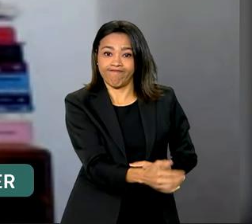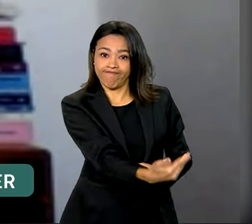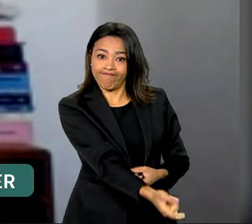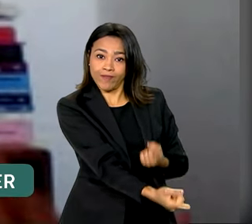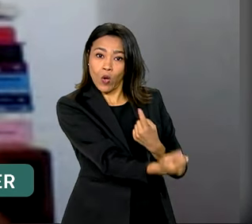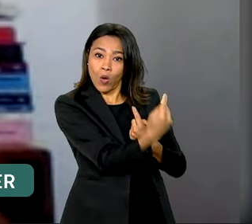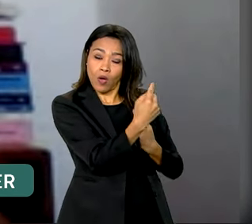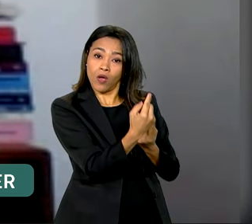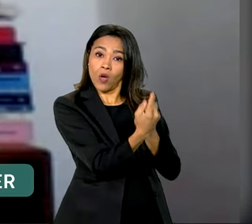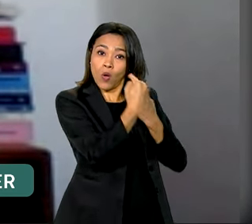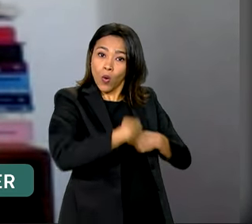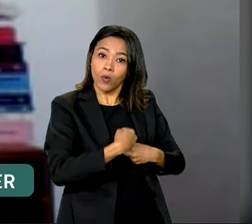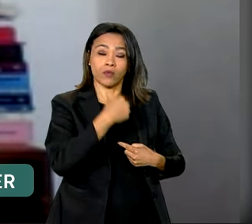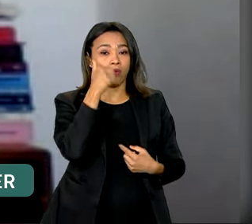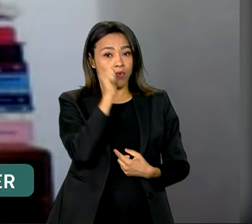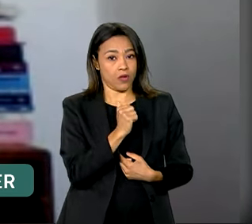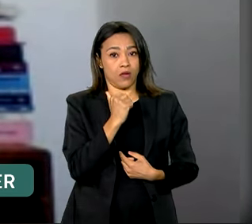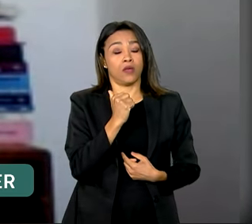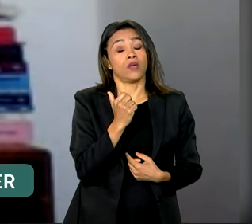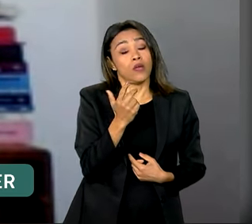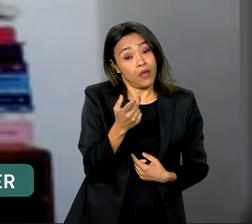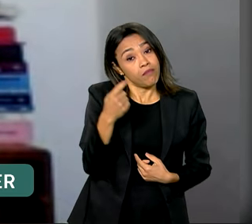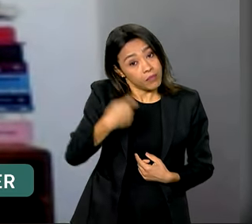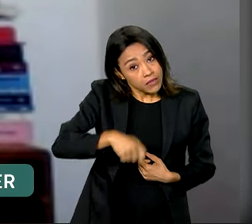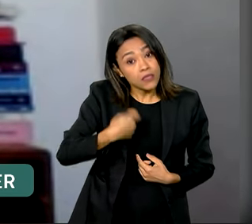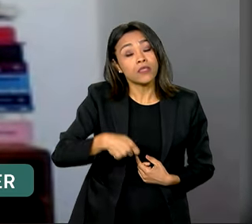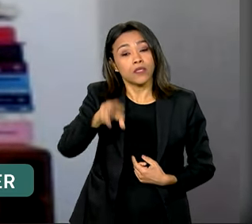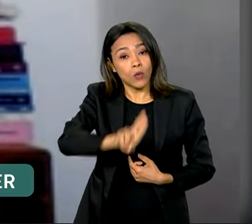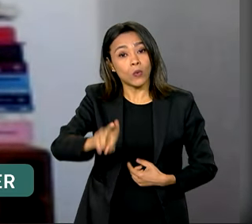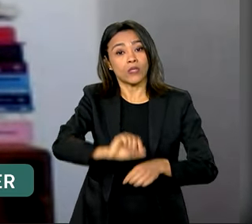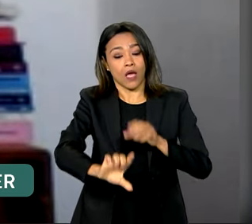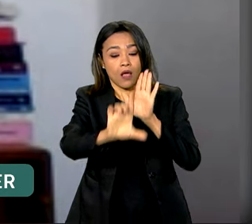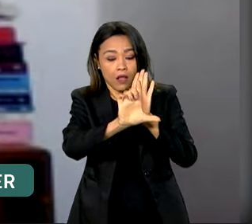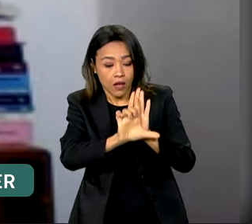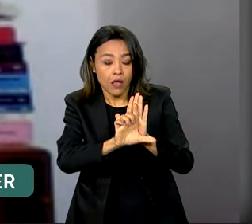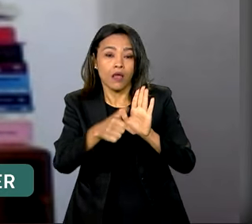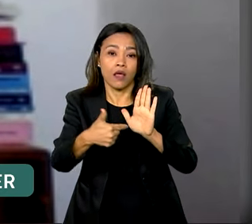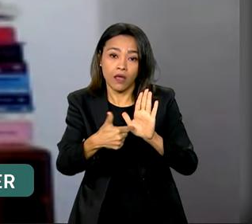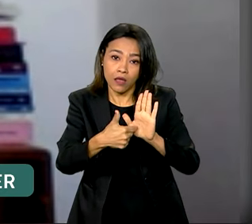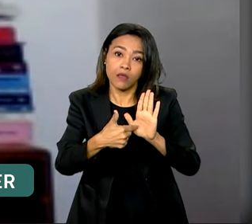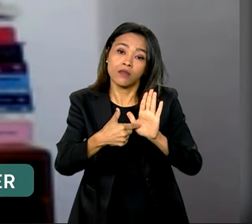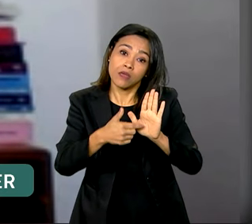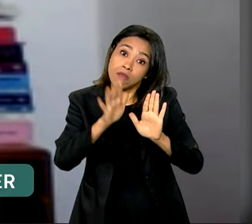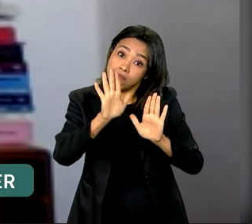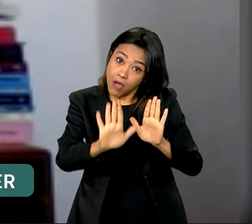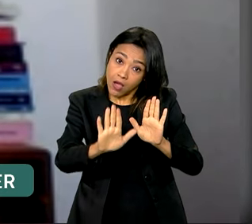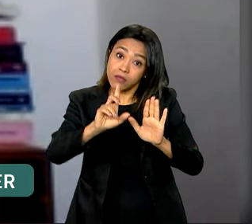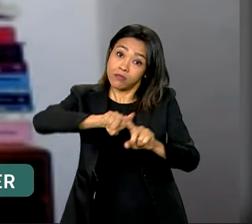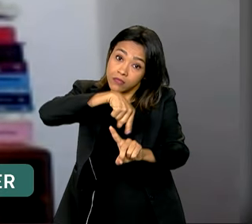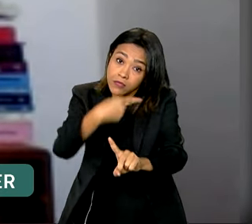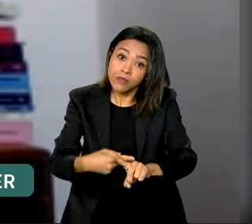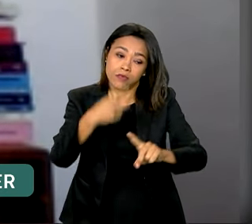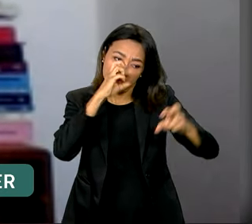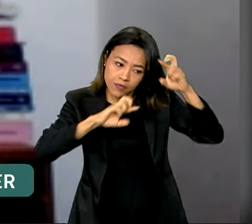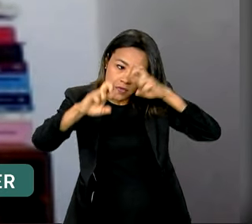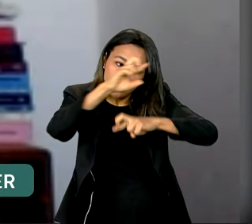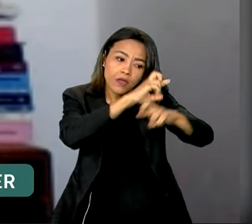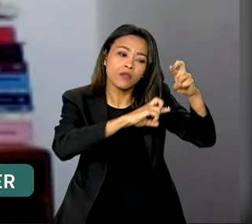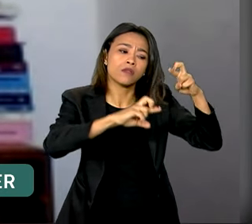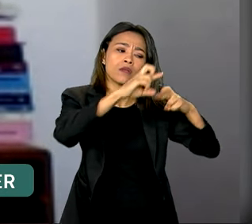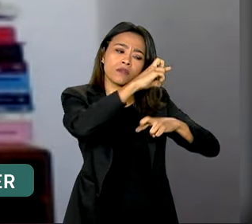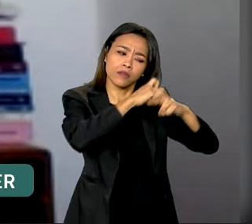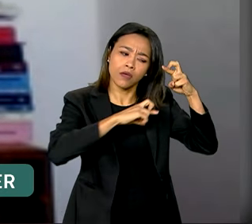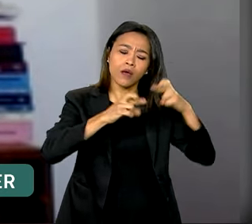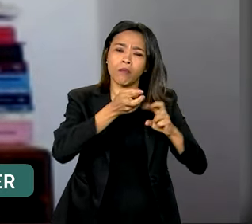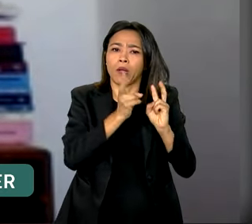aspecto, aplicar a lei, mas fazer o serviço de fiscalização necessário